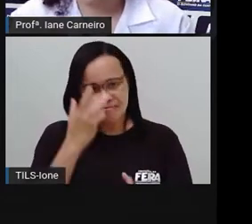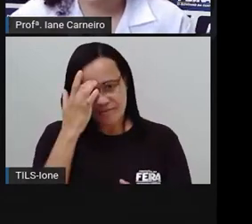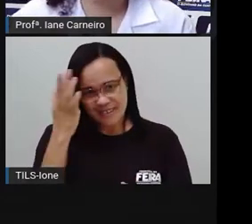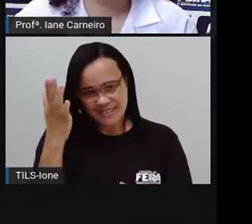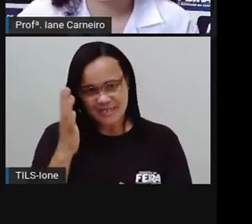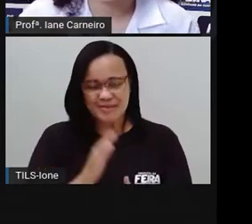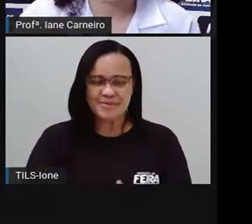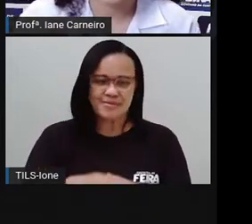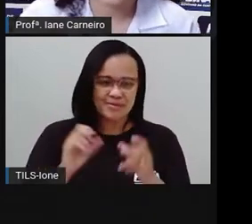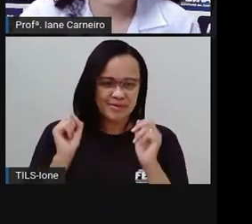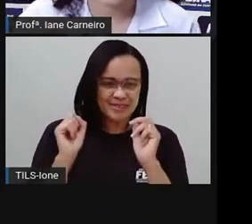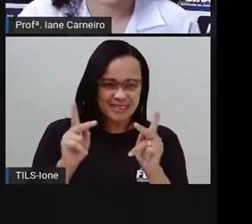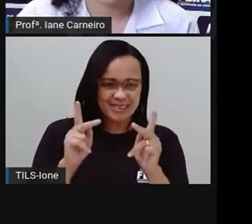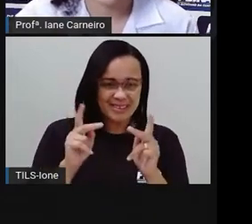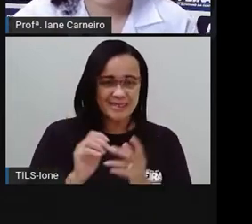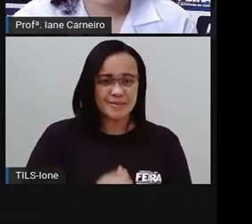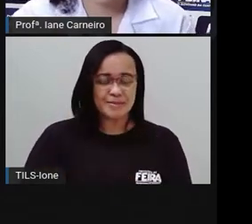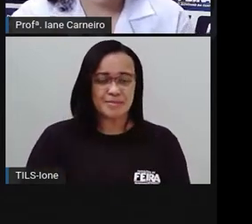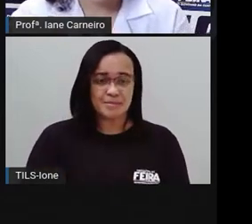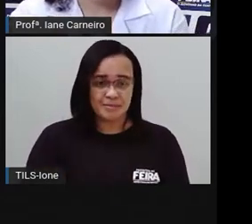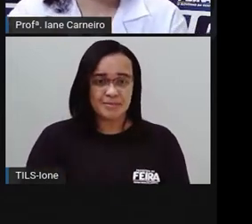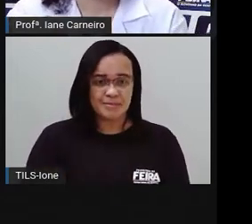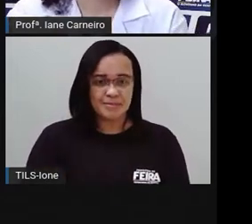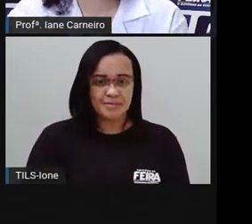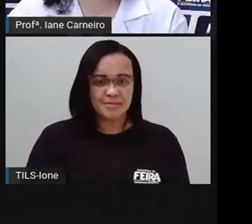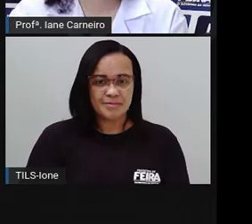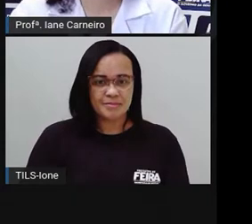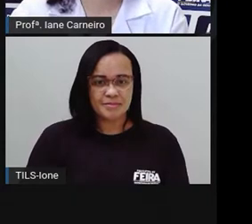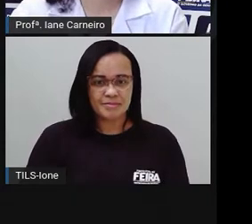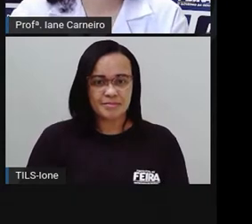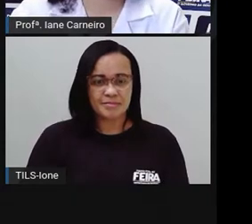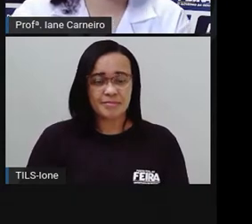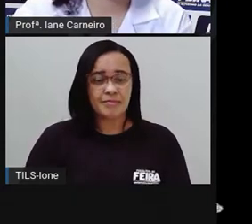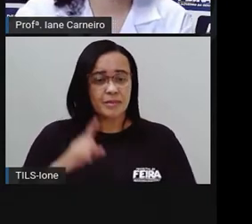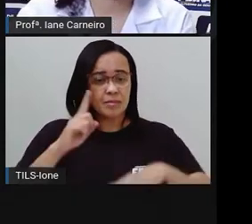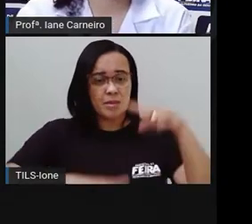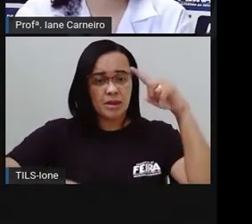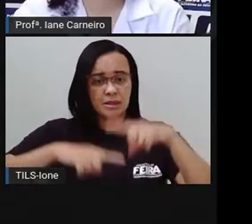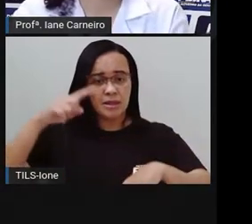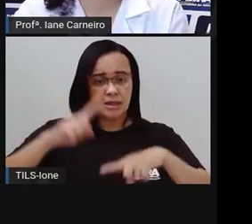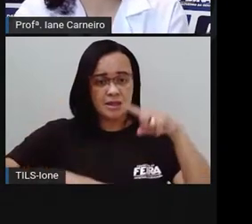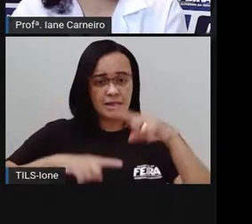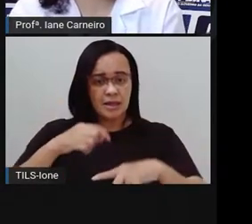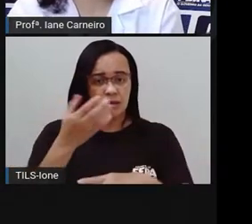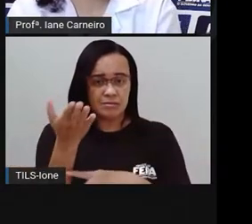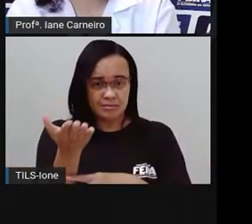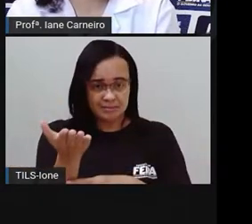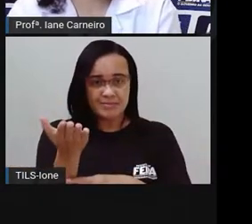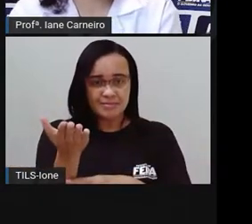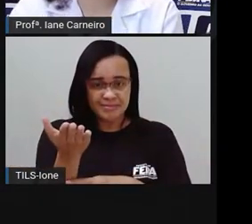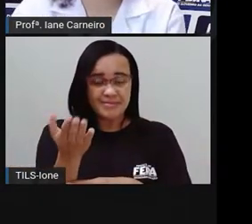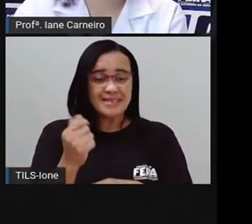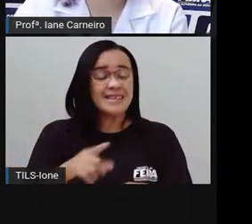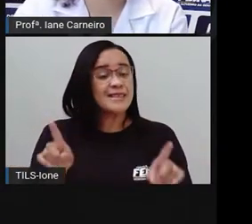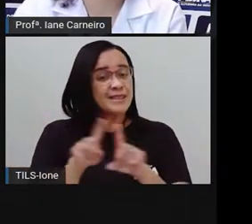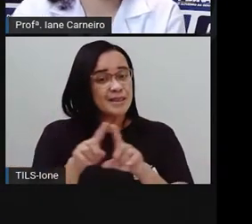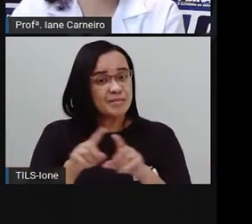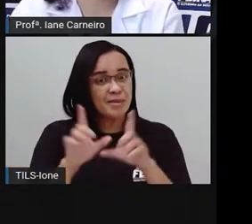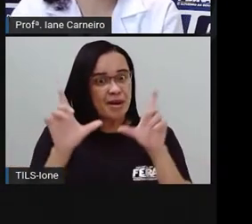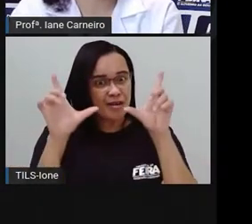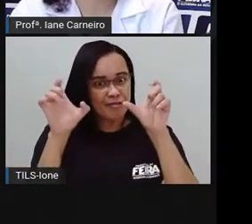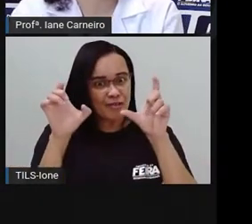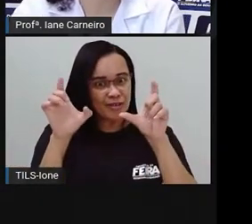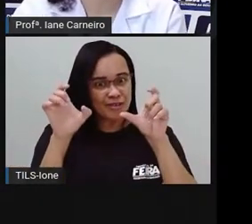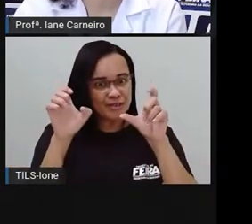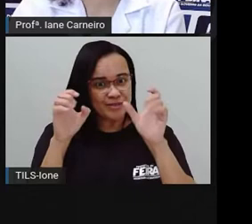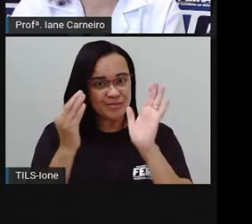Se você não tiver o pincel, joia? Então, são esses materiais, além da fotografia, é claro, né? Que a gente vai fazer o